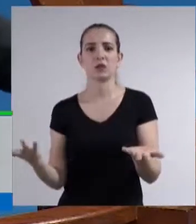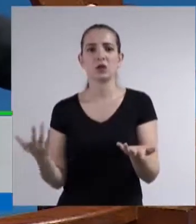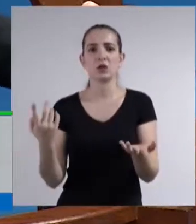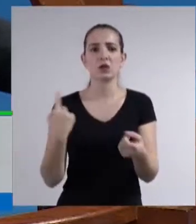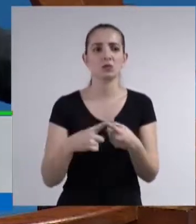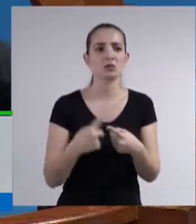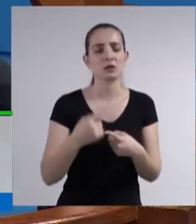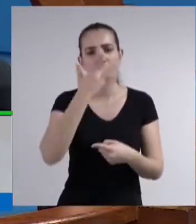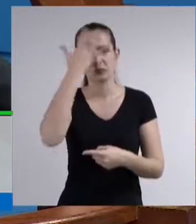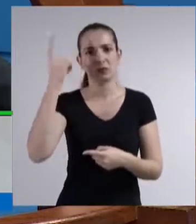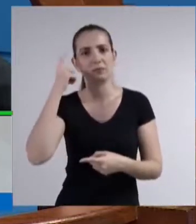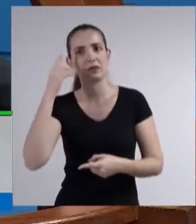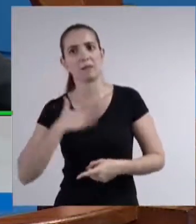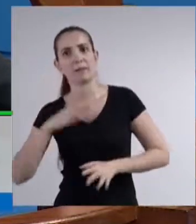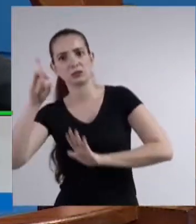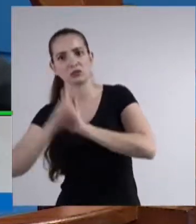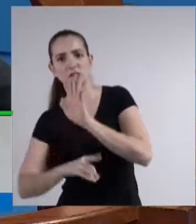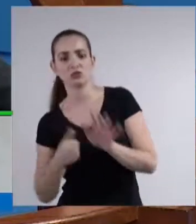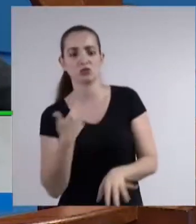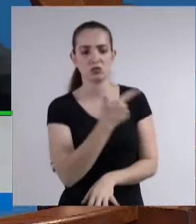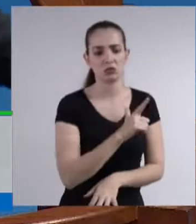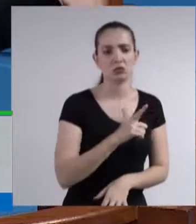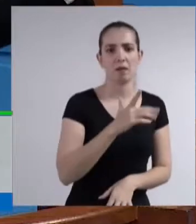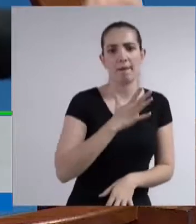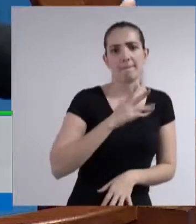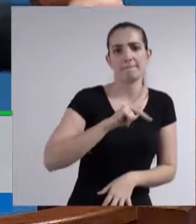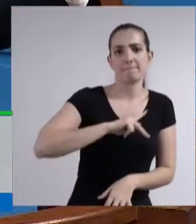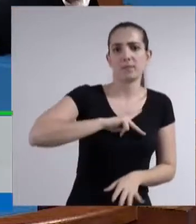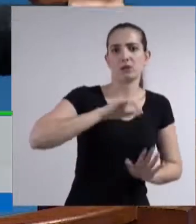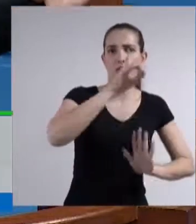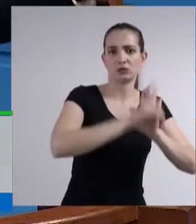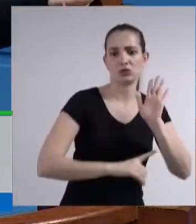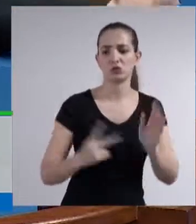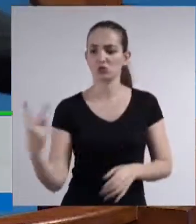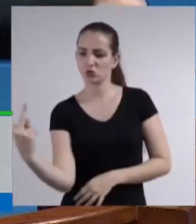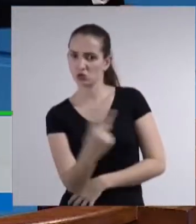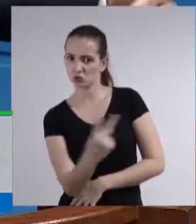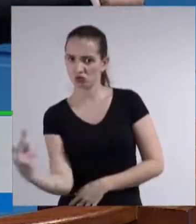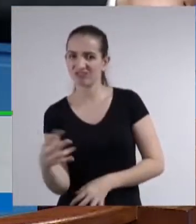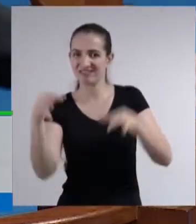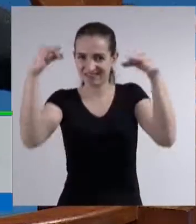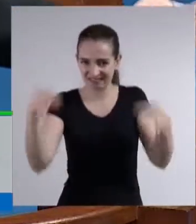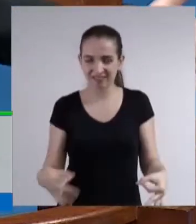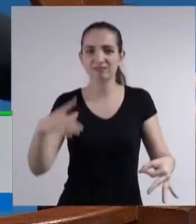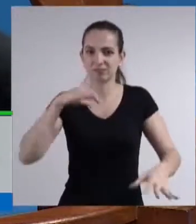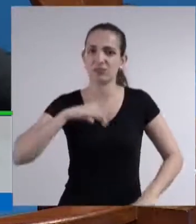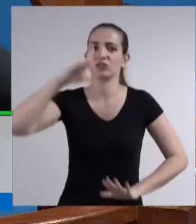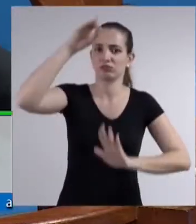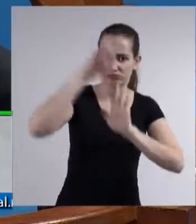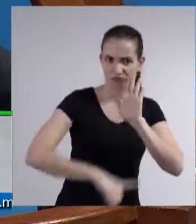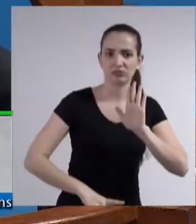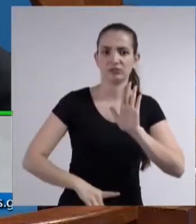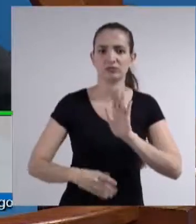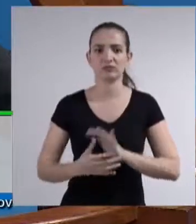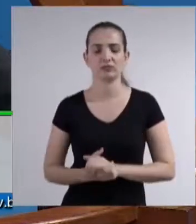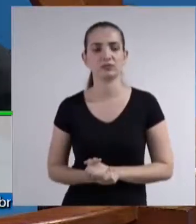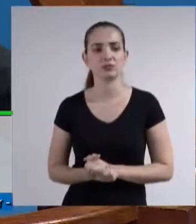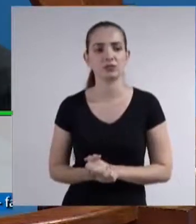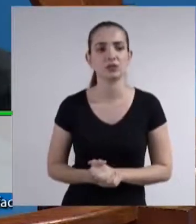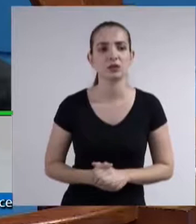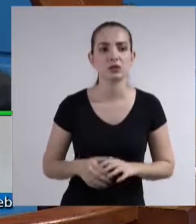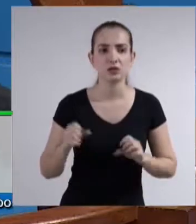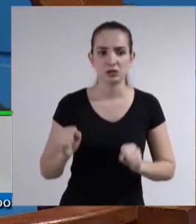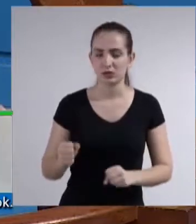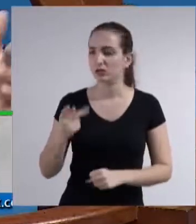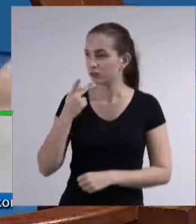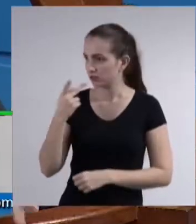um lado achando que tem direito, o outro também achando que tem direito. Aliás, os dois lados tendo certeza de que eles têm aquele direito. Permite né? a parte, deputado?